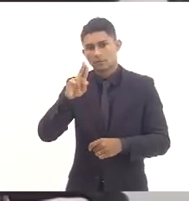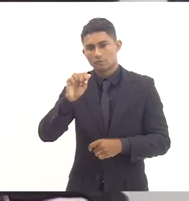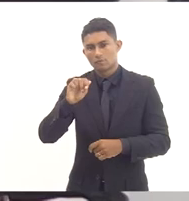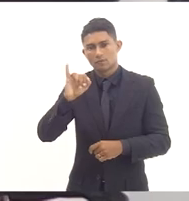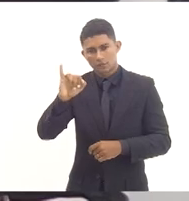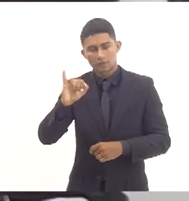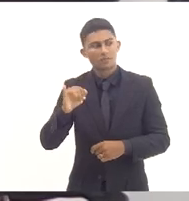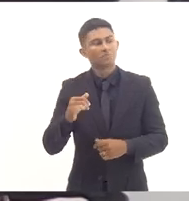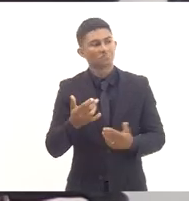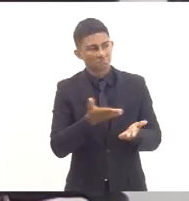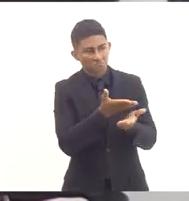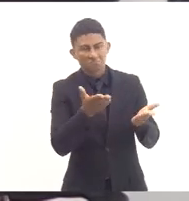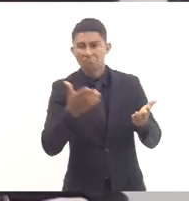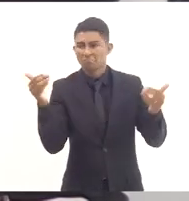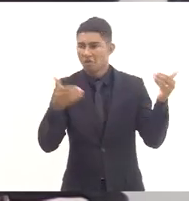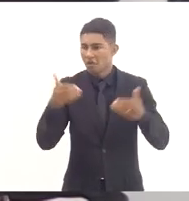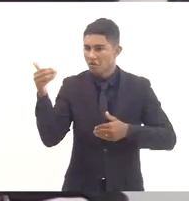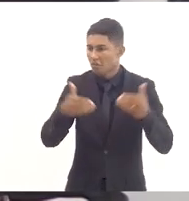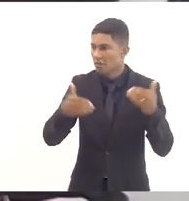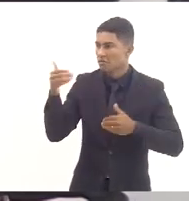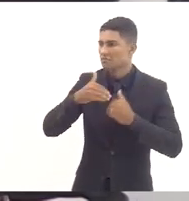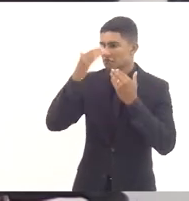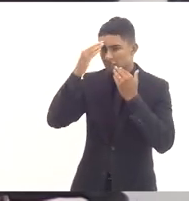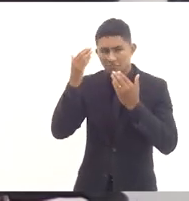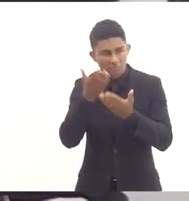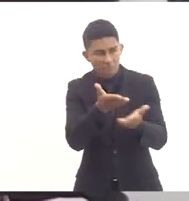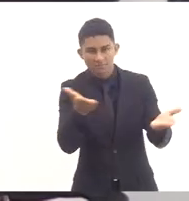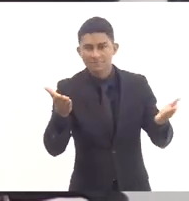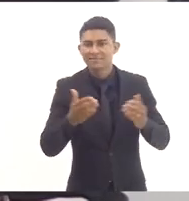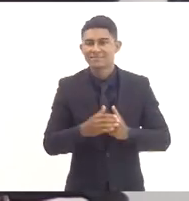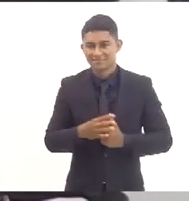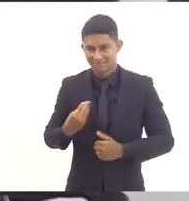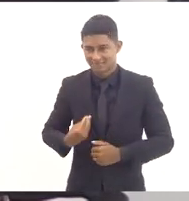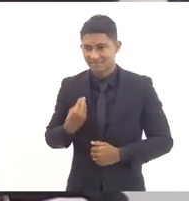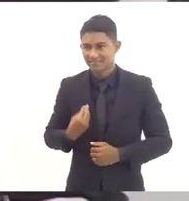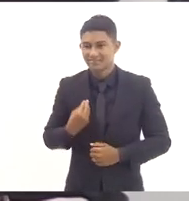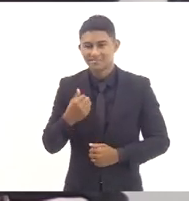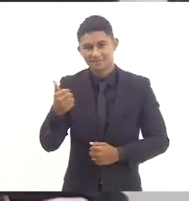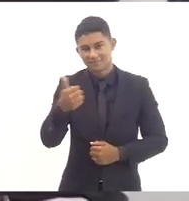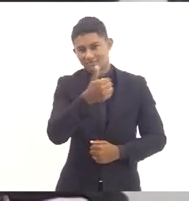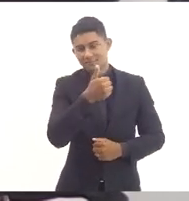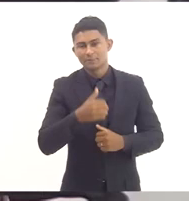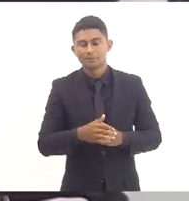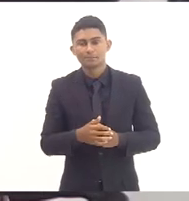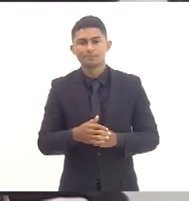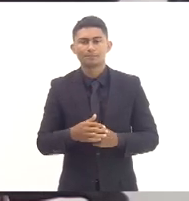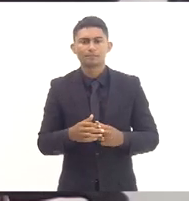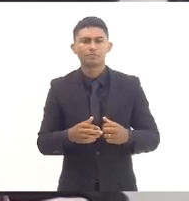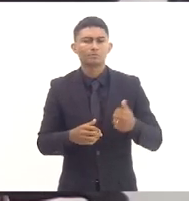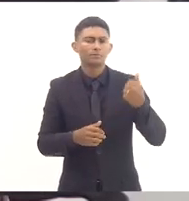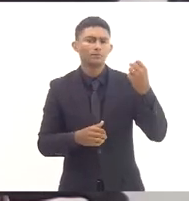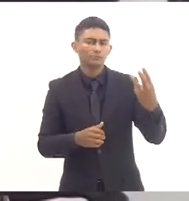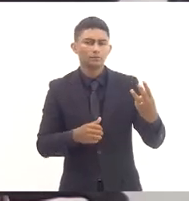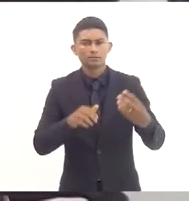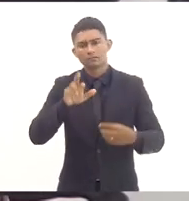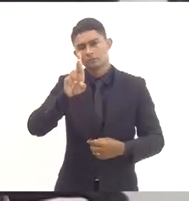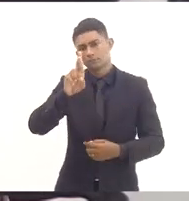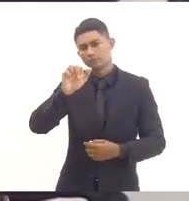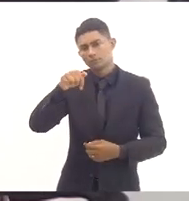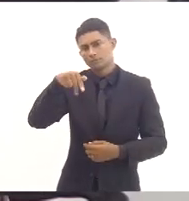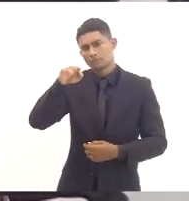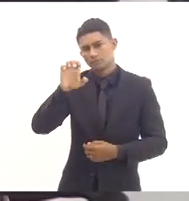meus parabéns aí obrigado aí pela presença é Raquel de Oliveira